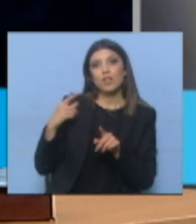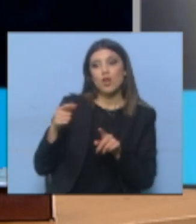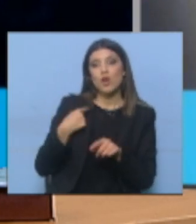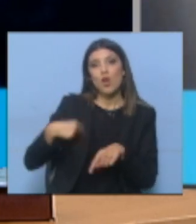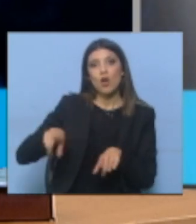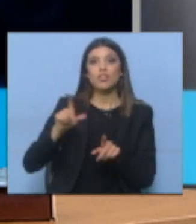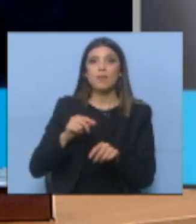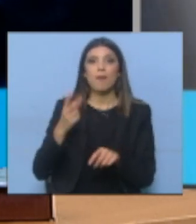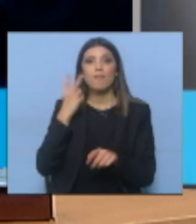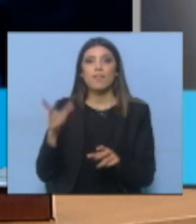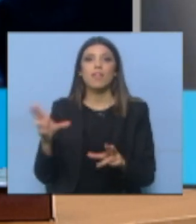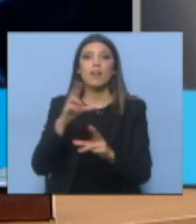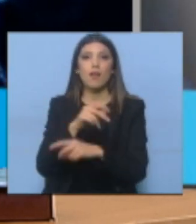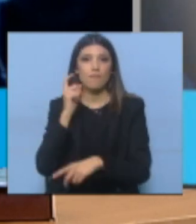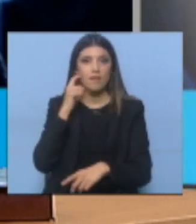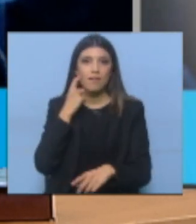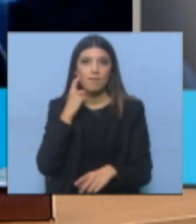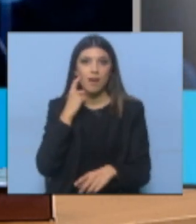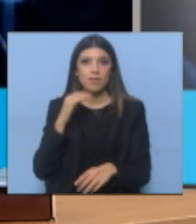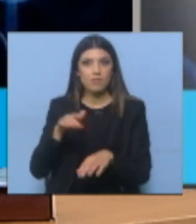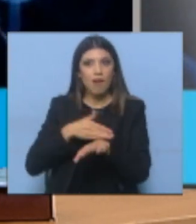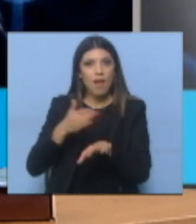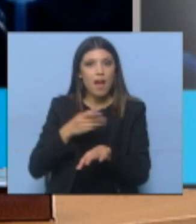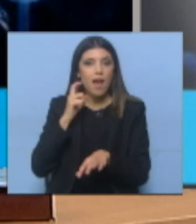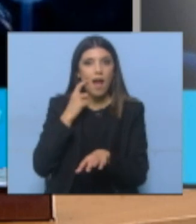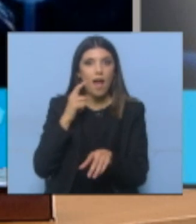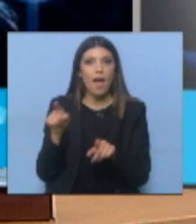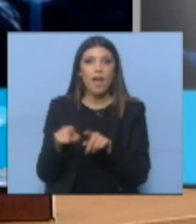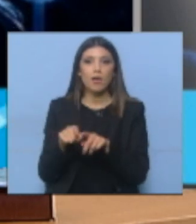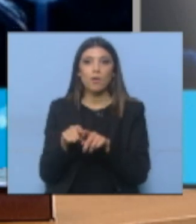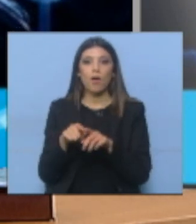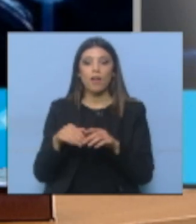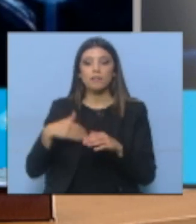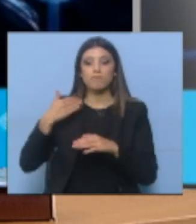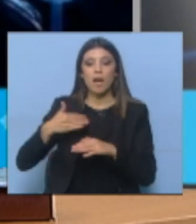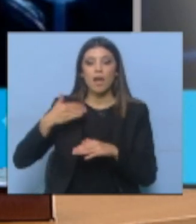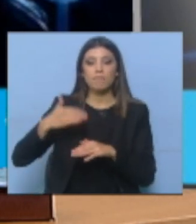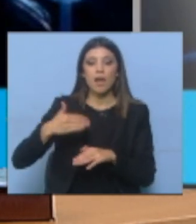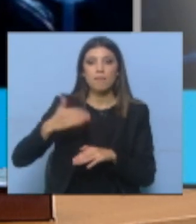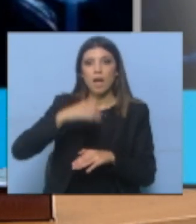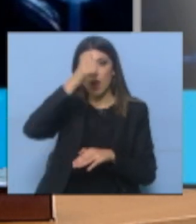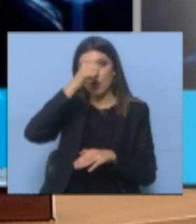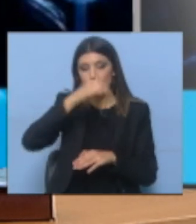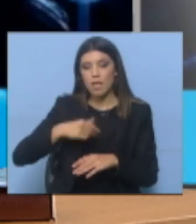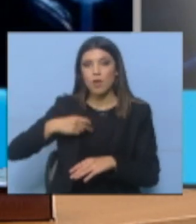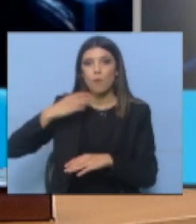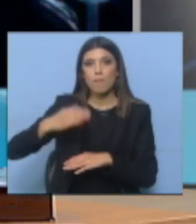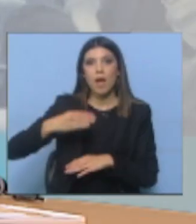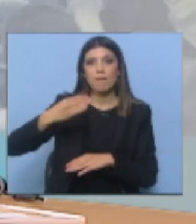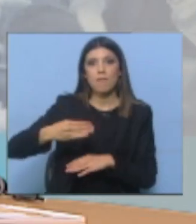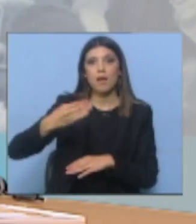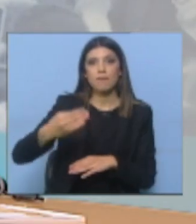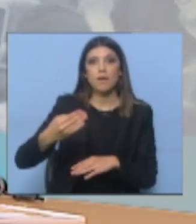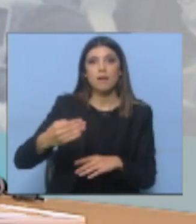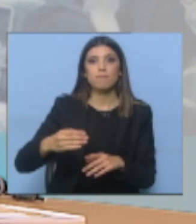temos aqui um itinerário que nos ajuda a aprofundar dimensões da vivência, da celebração. E que conduz ao tal renascimento.